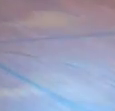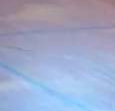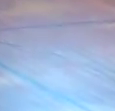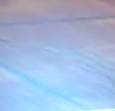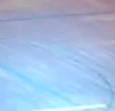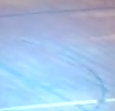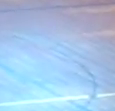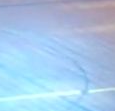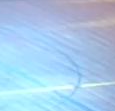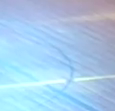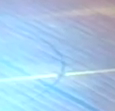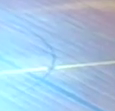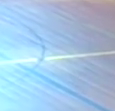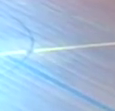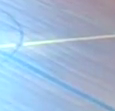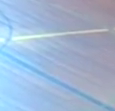E os próximos?